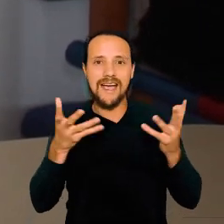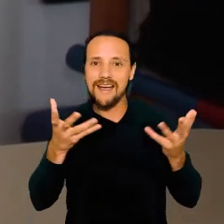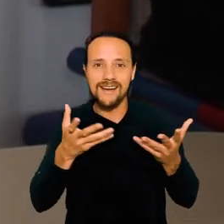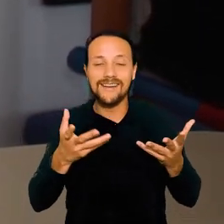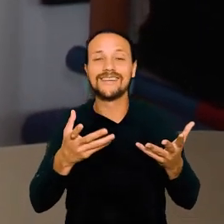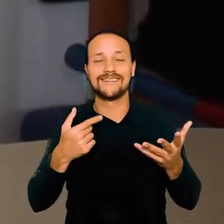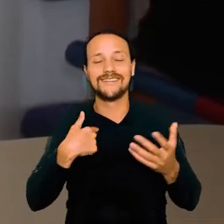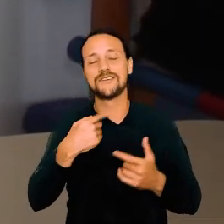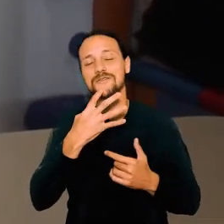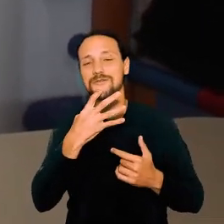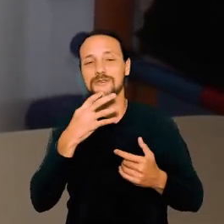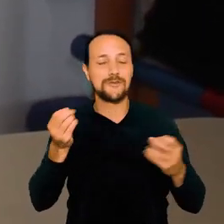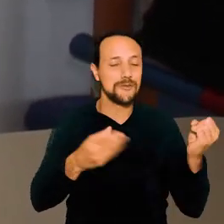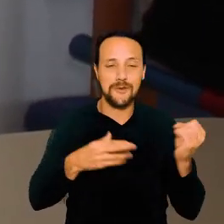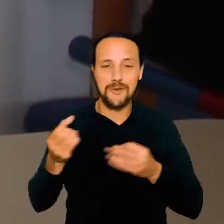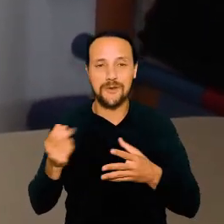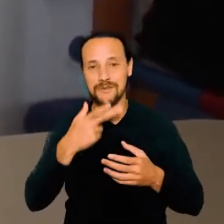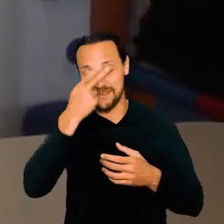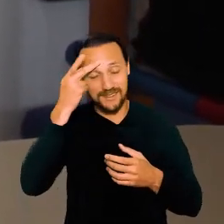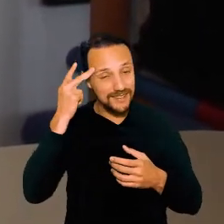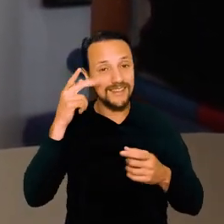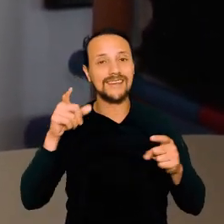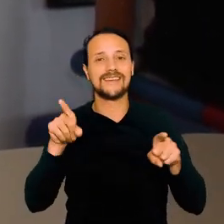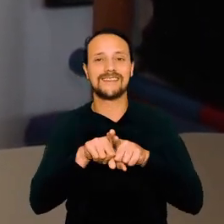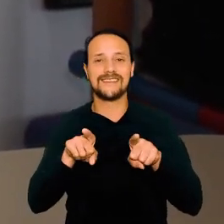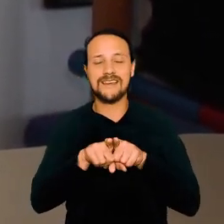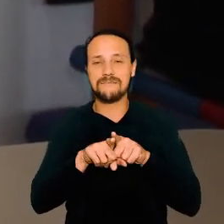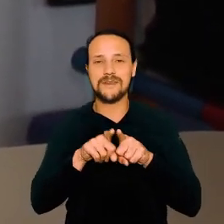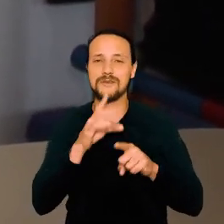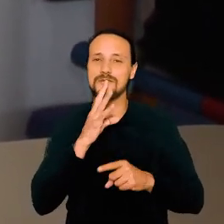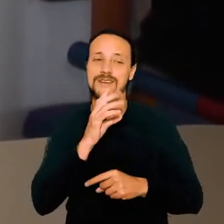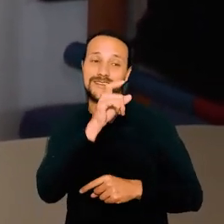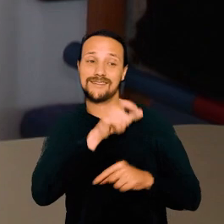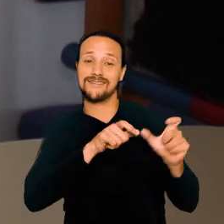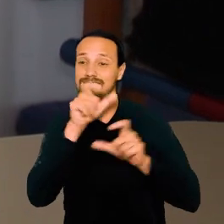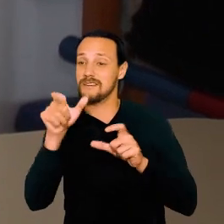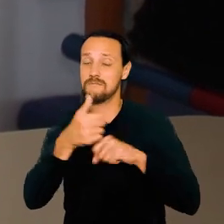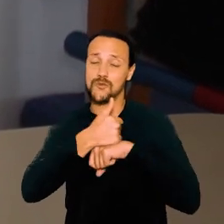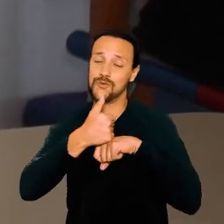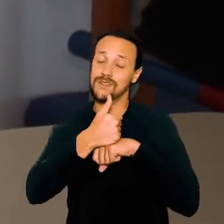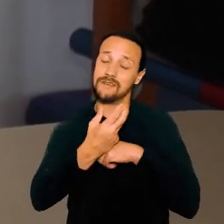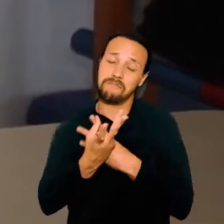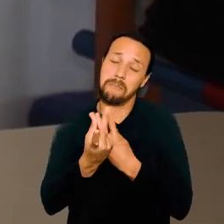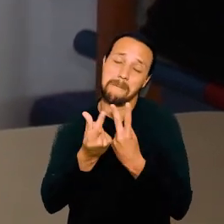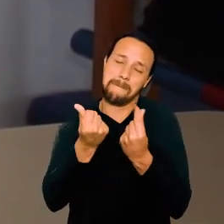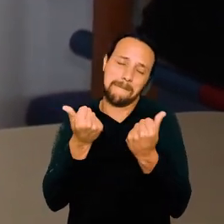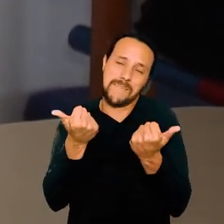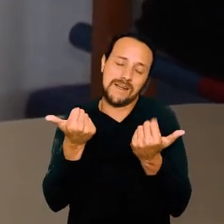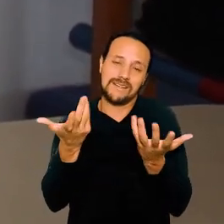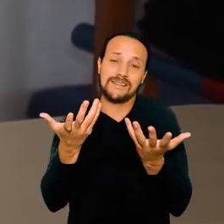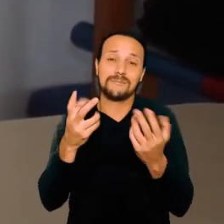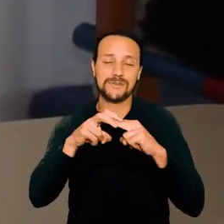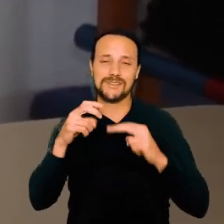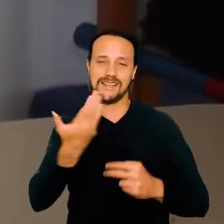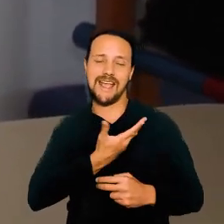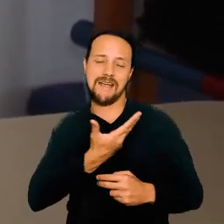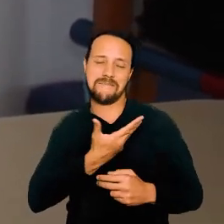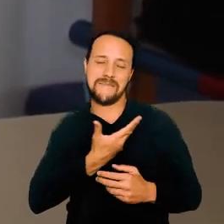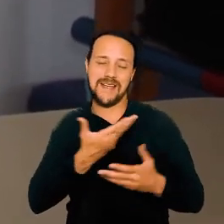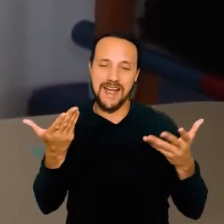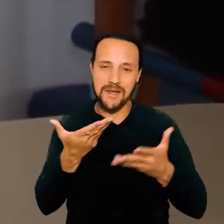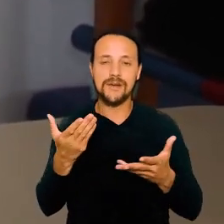aqui da instituição, foi criado para que a gente possa conviver, uma convivência para a gente poder colocar em prática